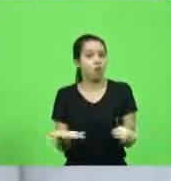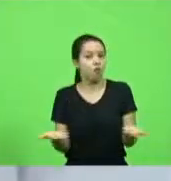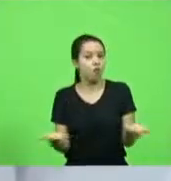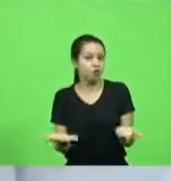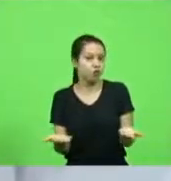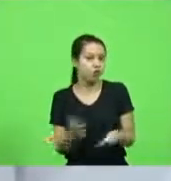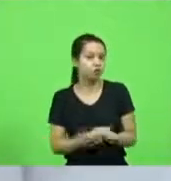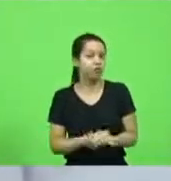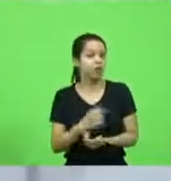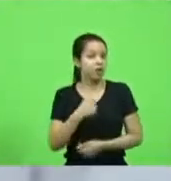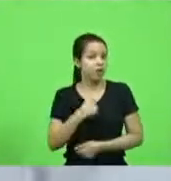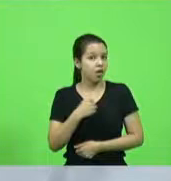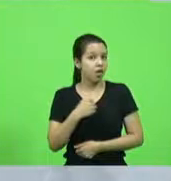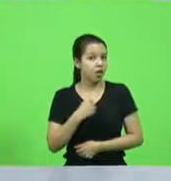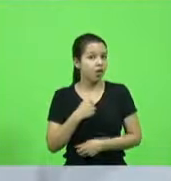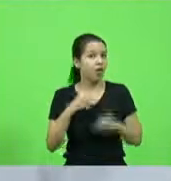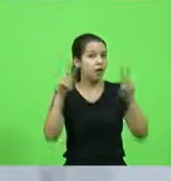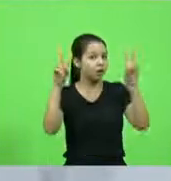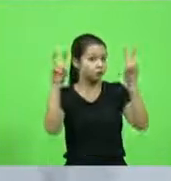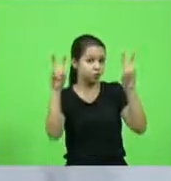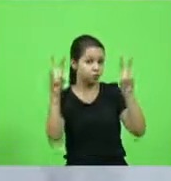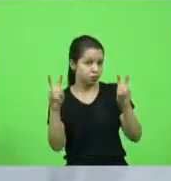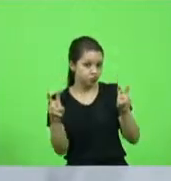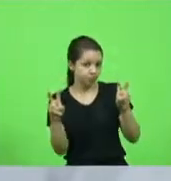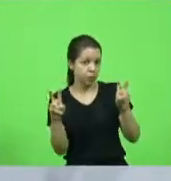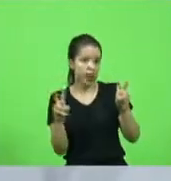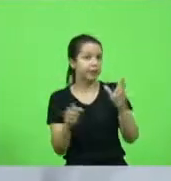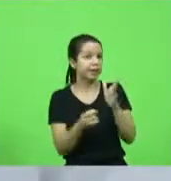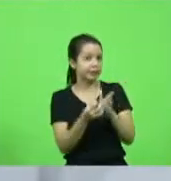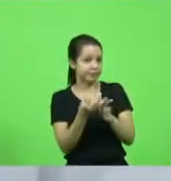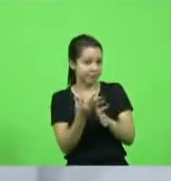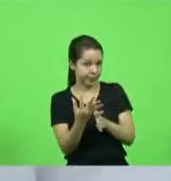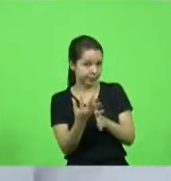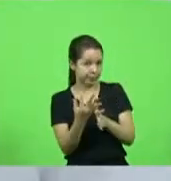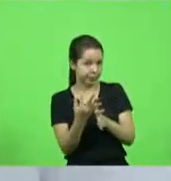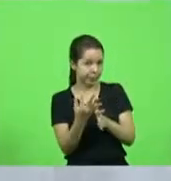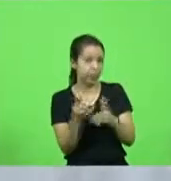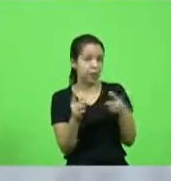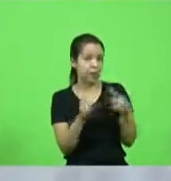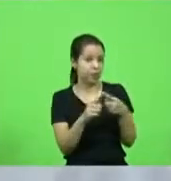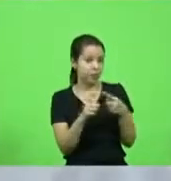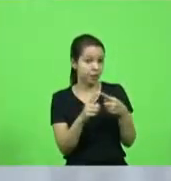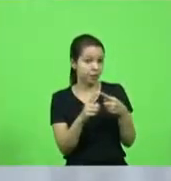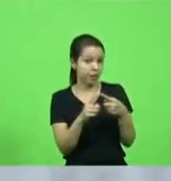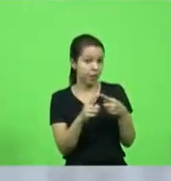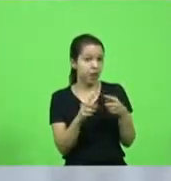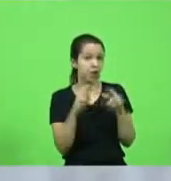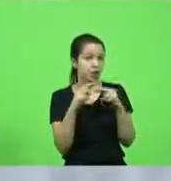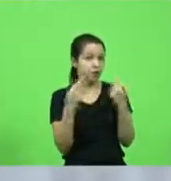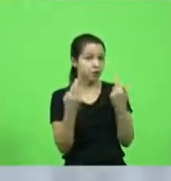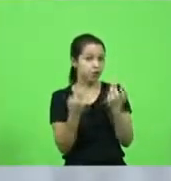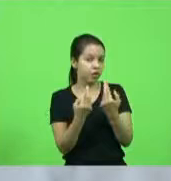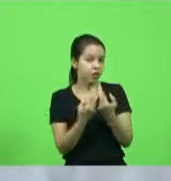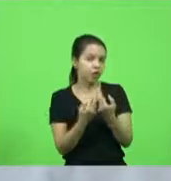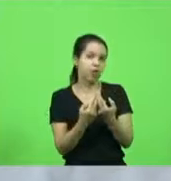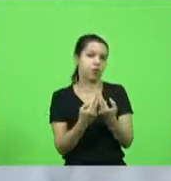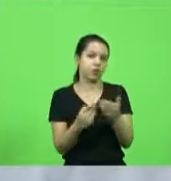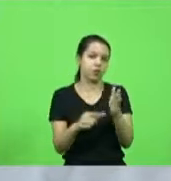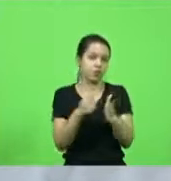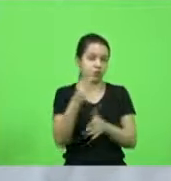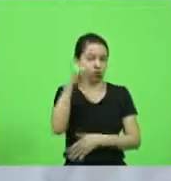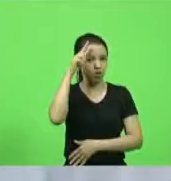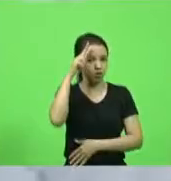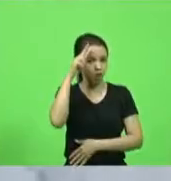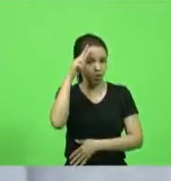vários assuntos. O primeiro é que é a primeira vez, a reunião é histórica, que reclamam alguma coisa do